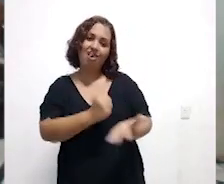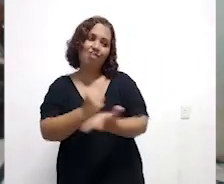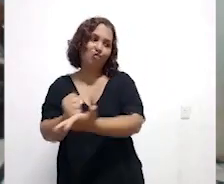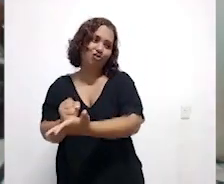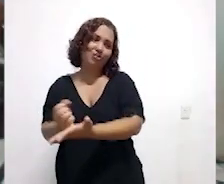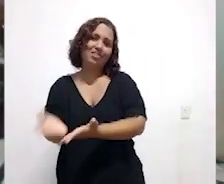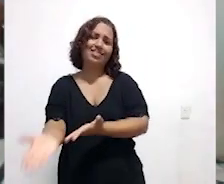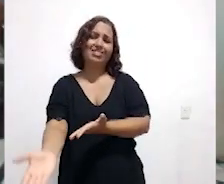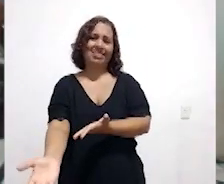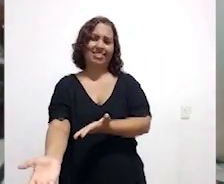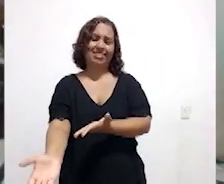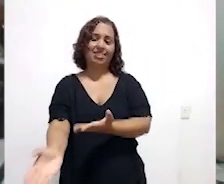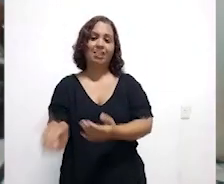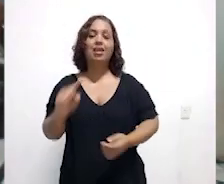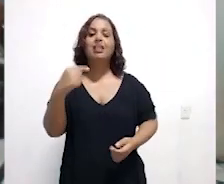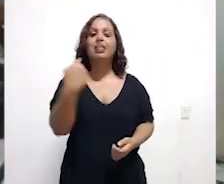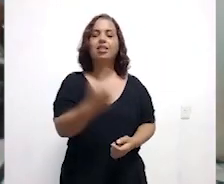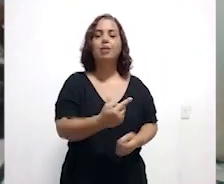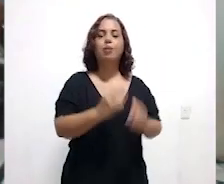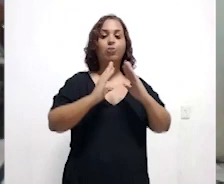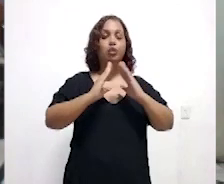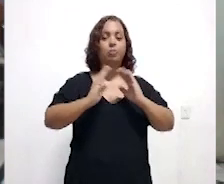e depois pede por si,